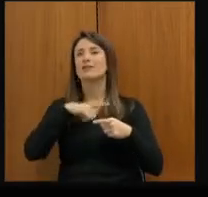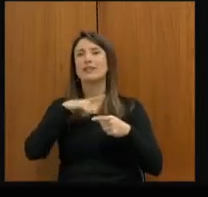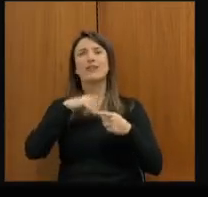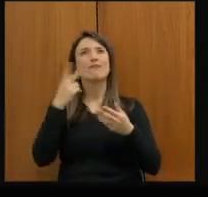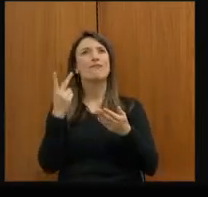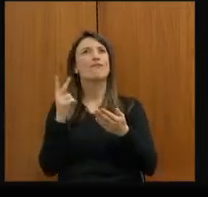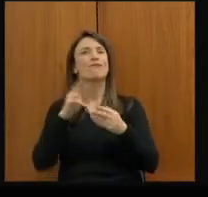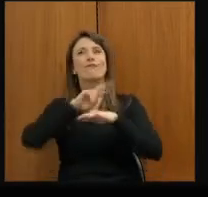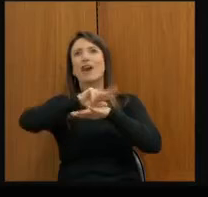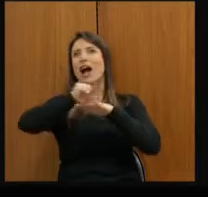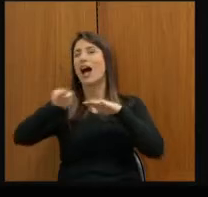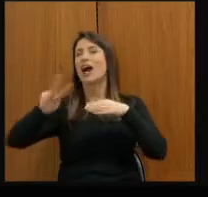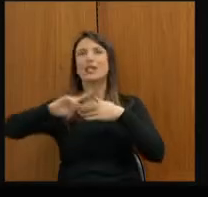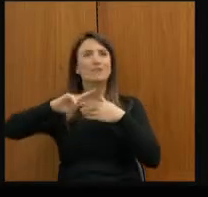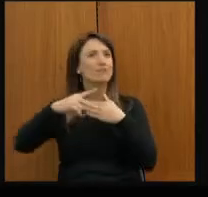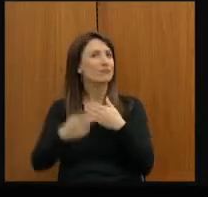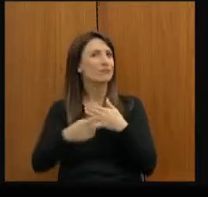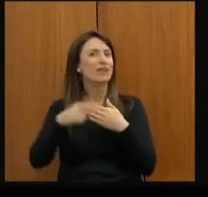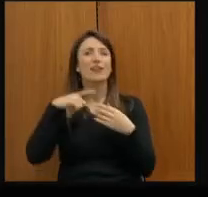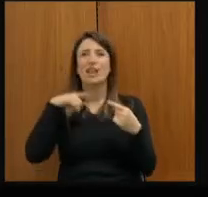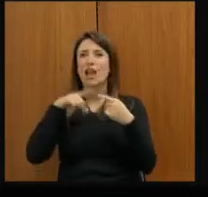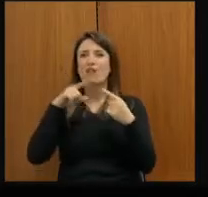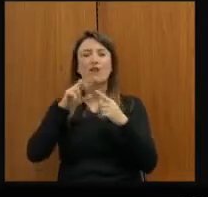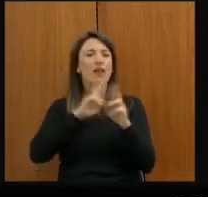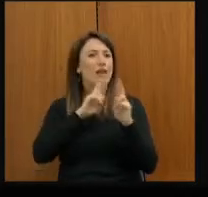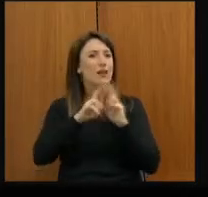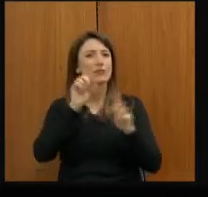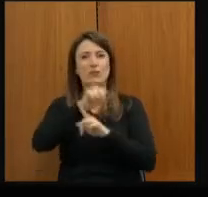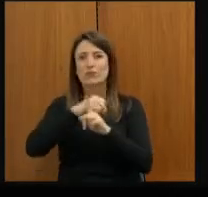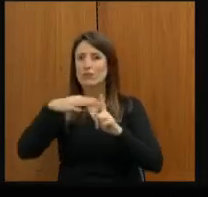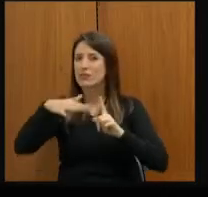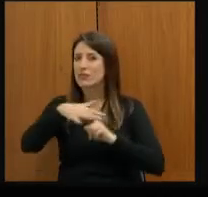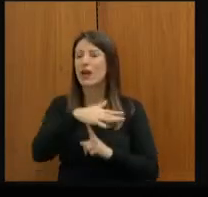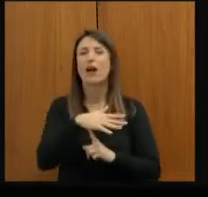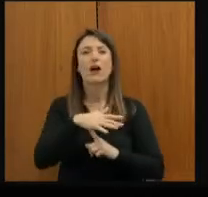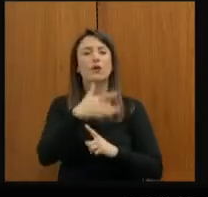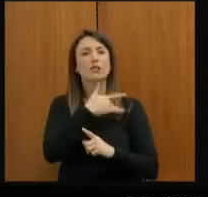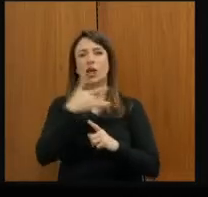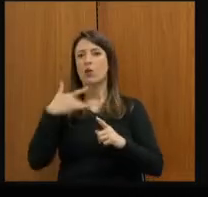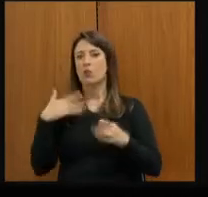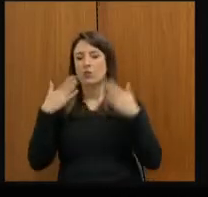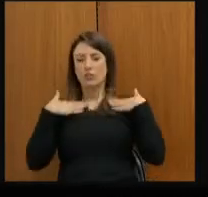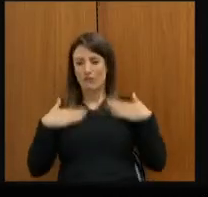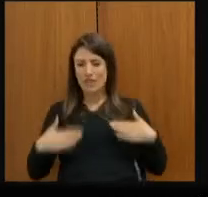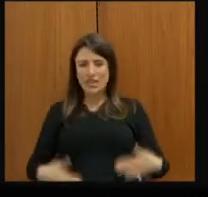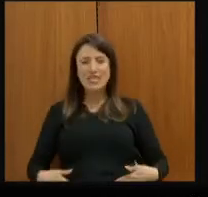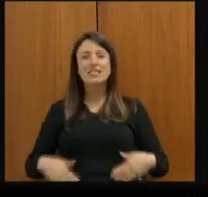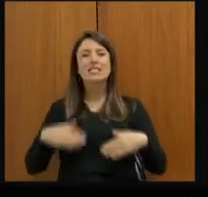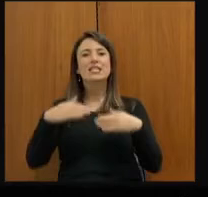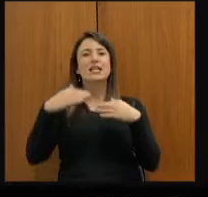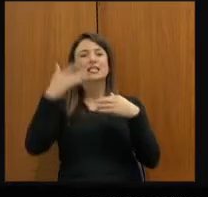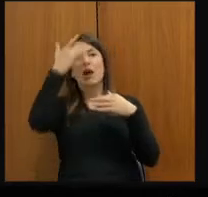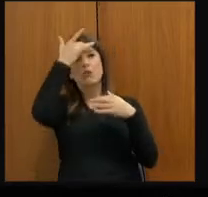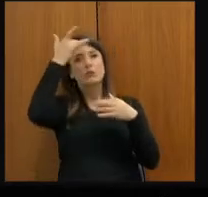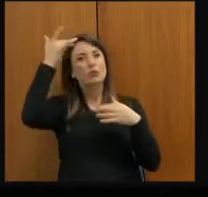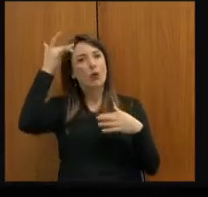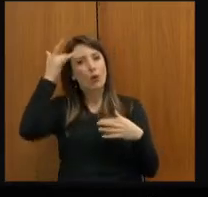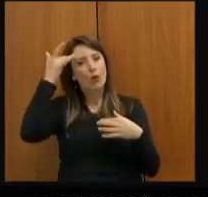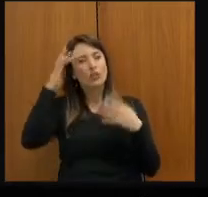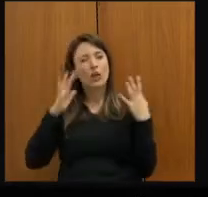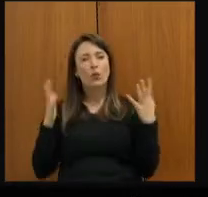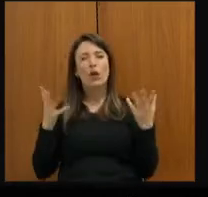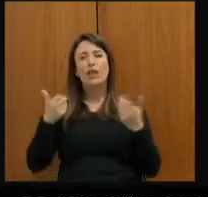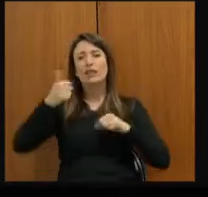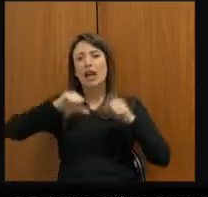que repercute nas relações sociais na saúde física e psicológica na qualidade de vida e no